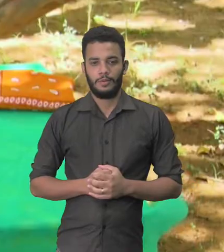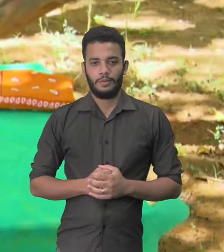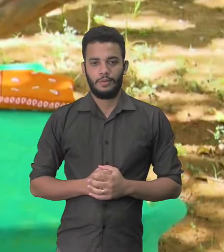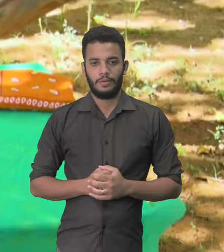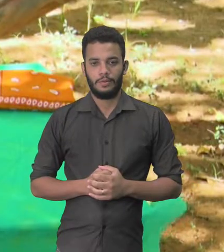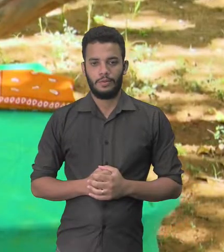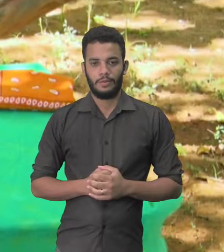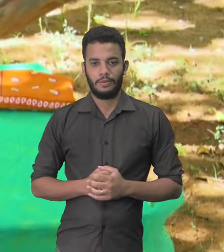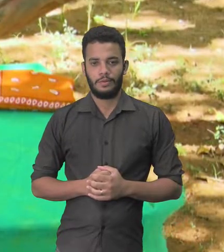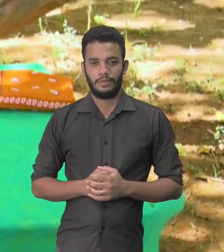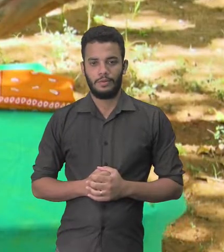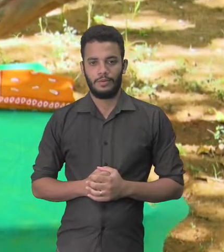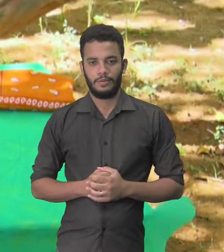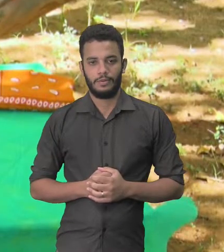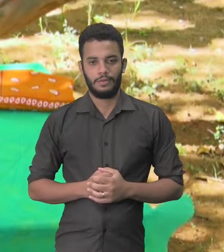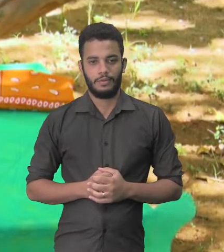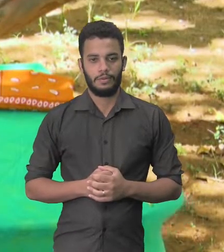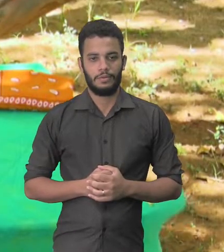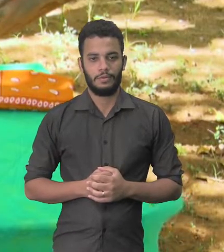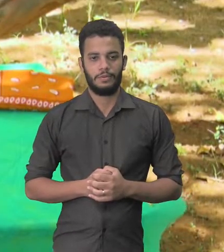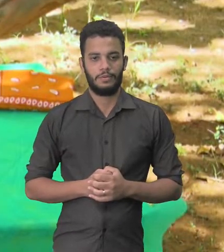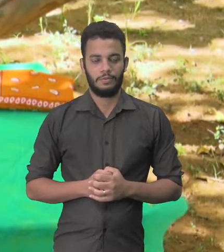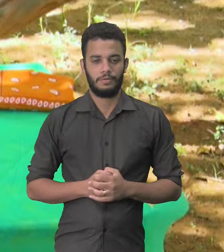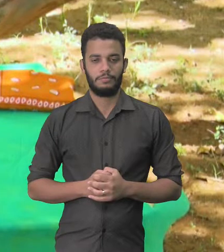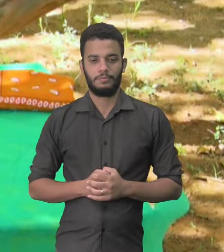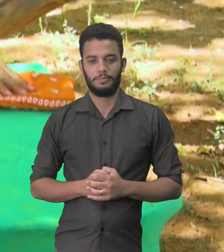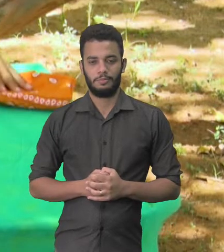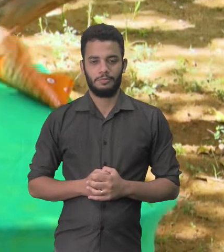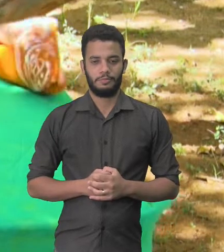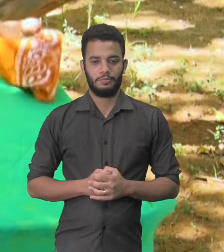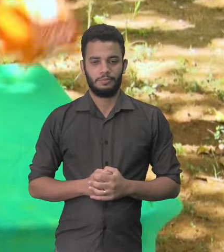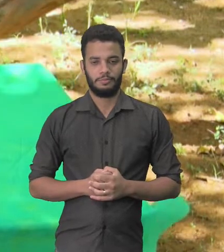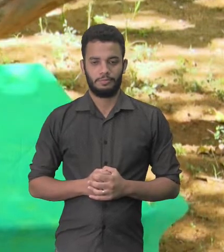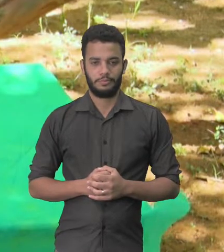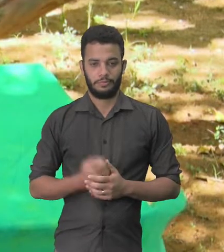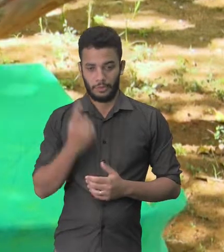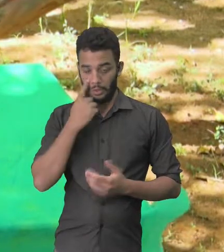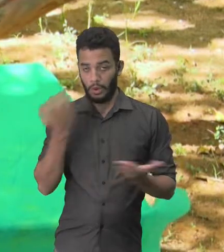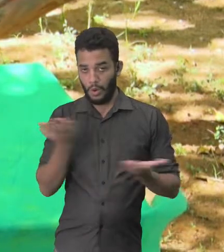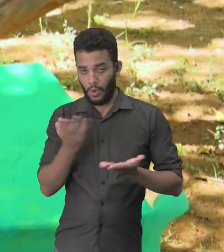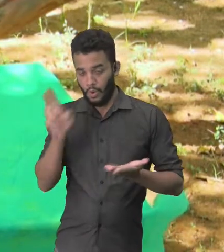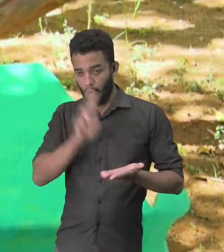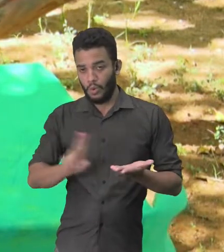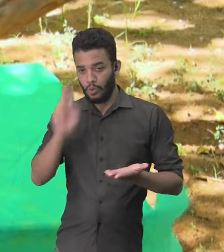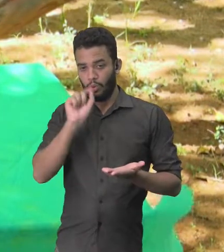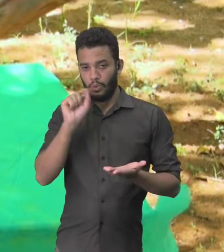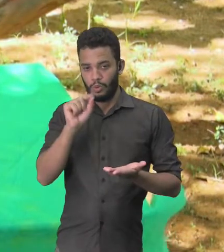Desencar a terceira da sorte, então vou tentar a terceira vez. Vou usar o paninho para me ajudar.